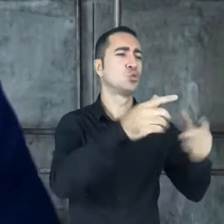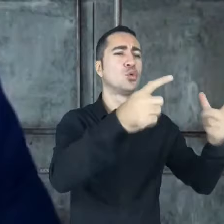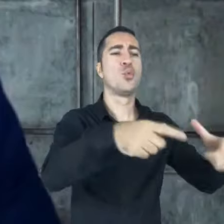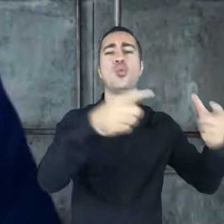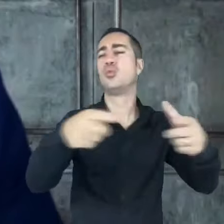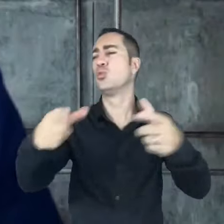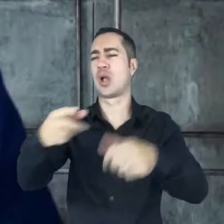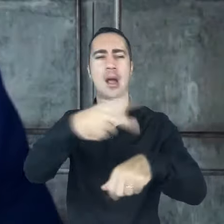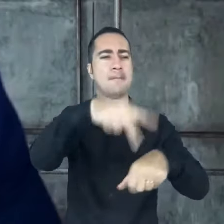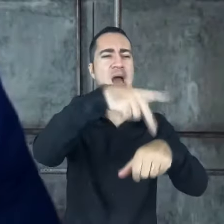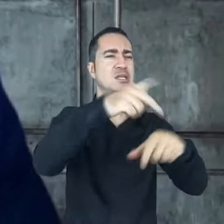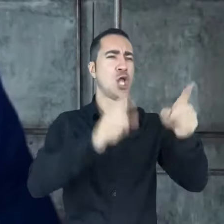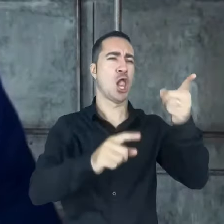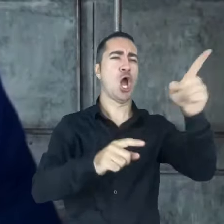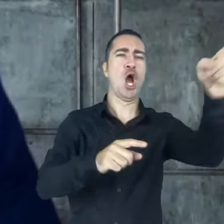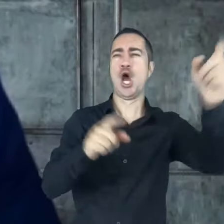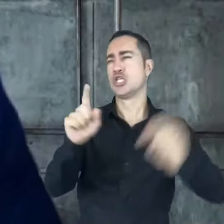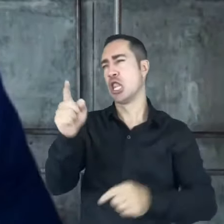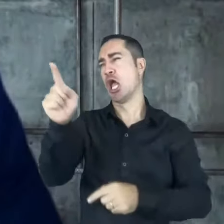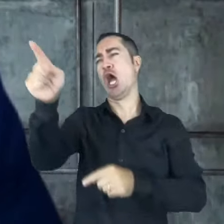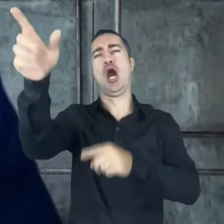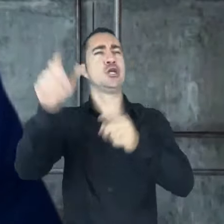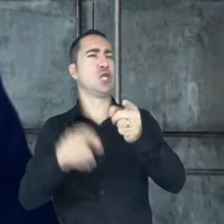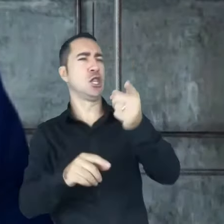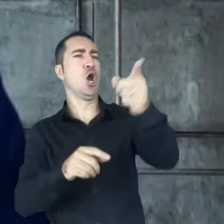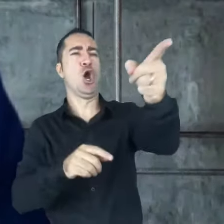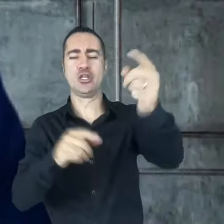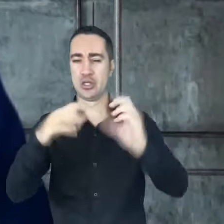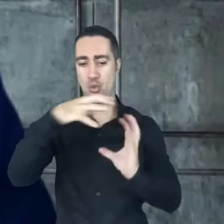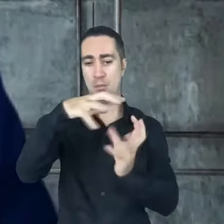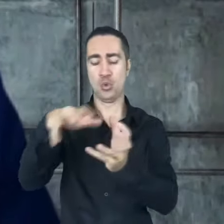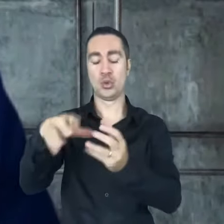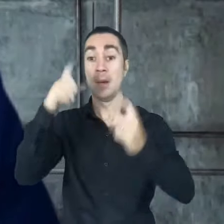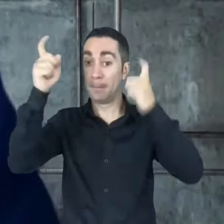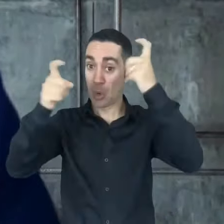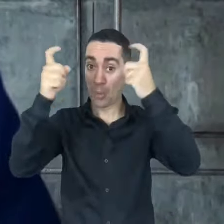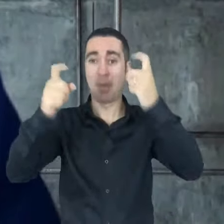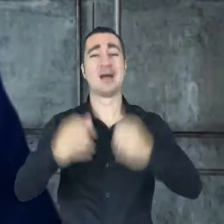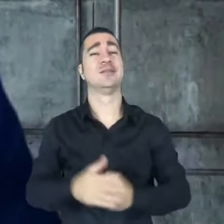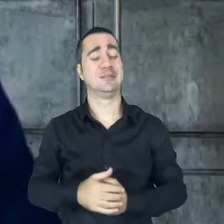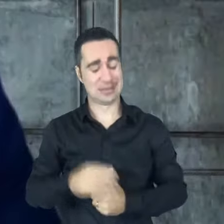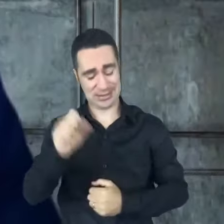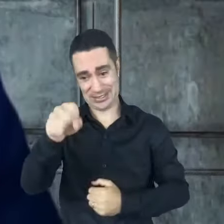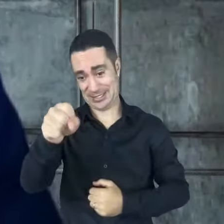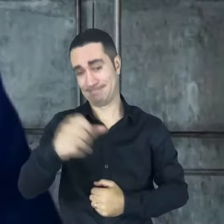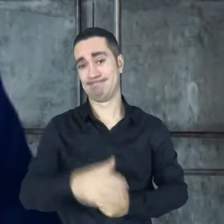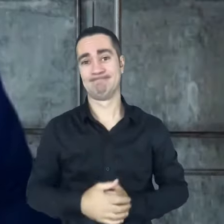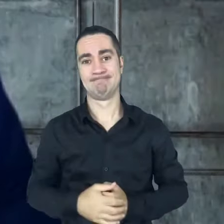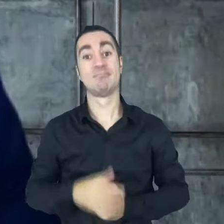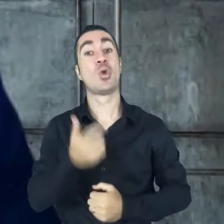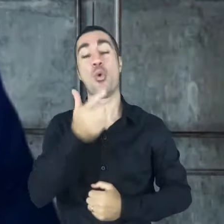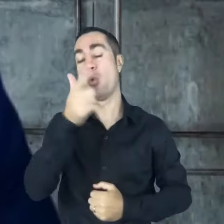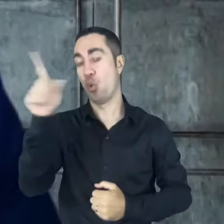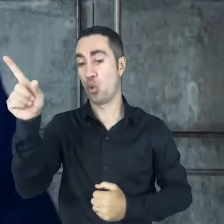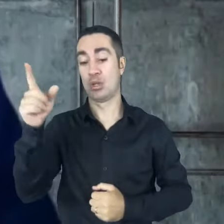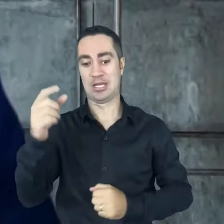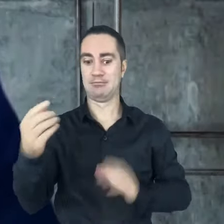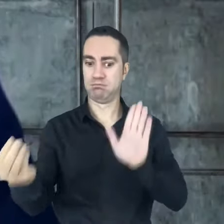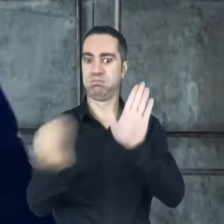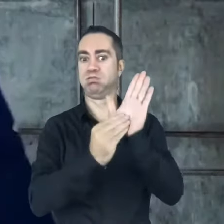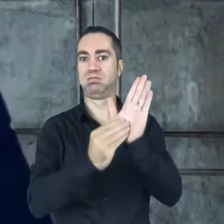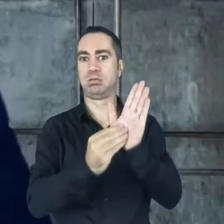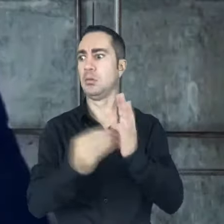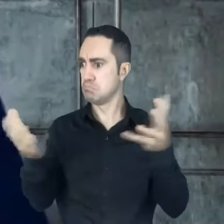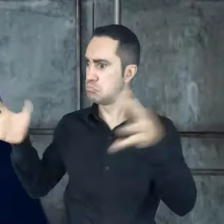bastante vocais e com muita clareza nos seus pleitos. Isso também foi uma outra marca importante dessa COP. E